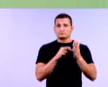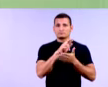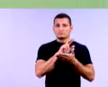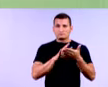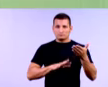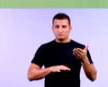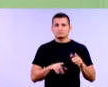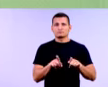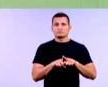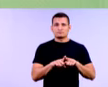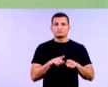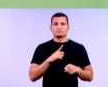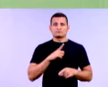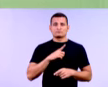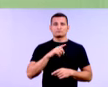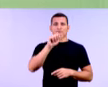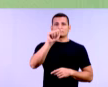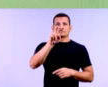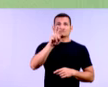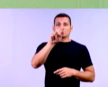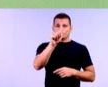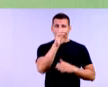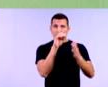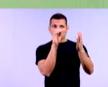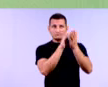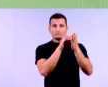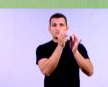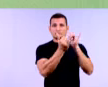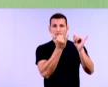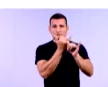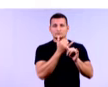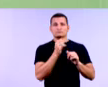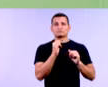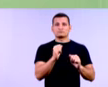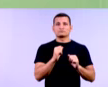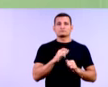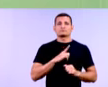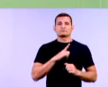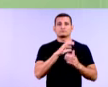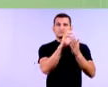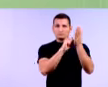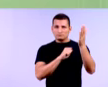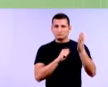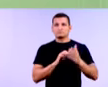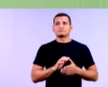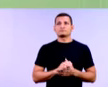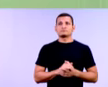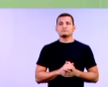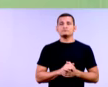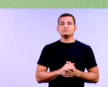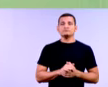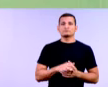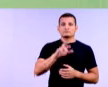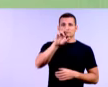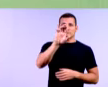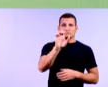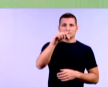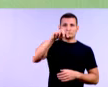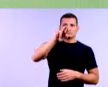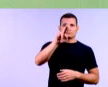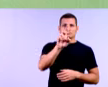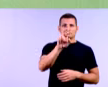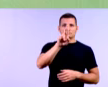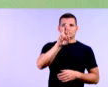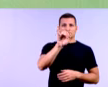Está disponível no AVA. Ao senhor chefe, qual é o assunto? Sempre é bom destacar. O requerimento, ele disse muito bem,